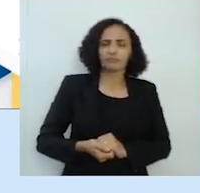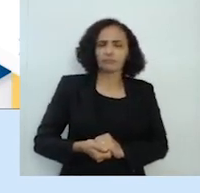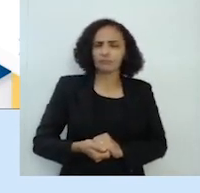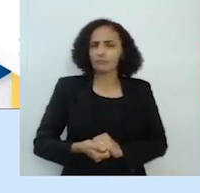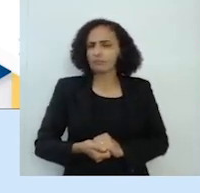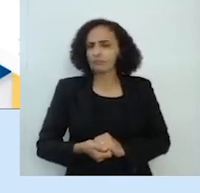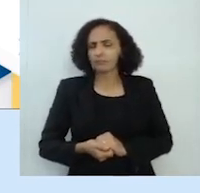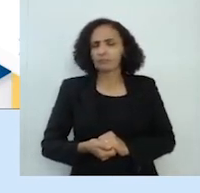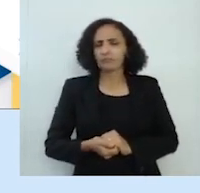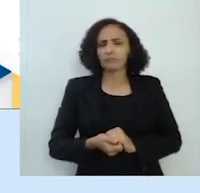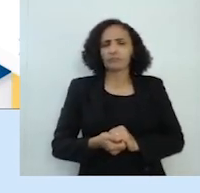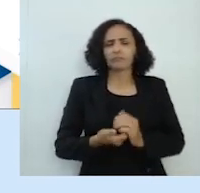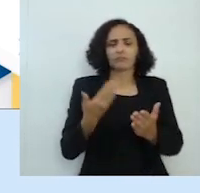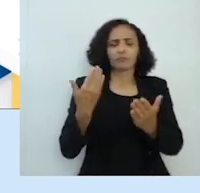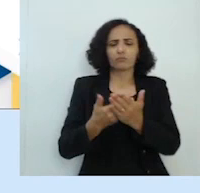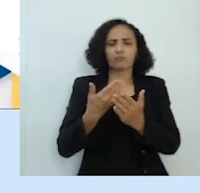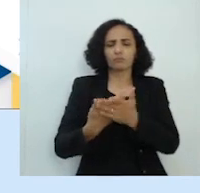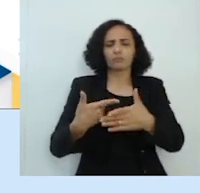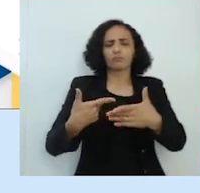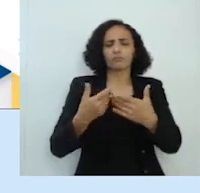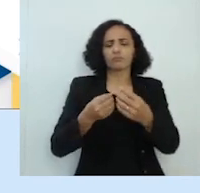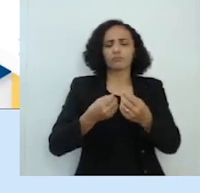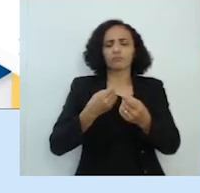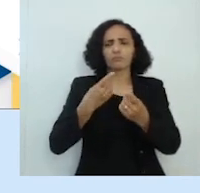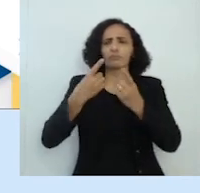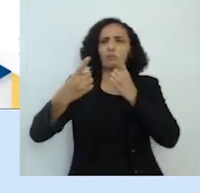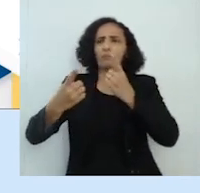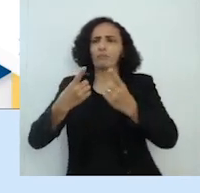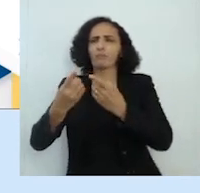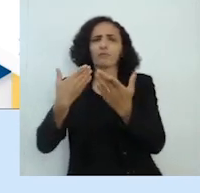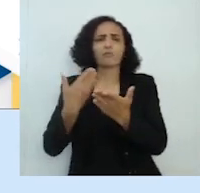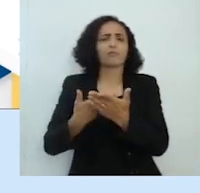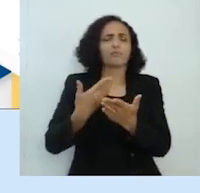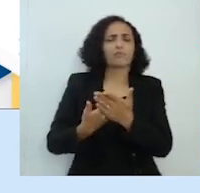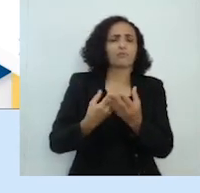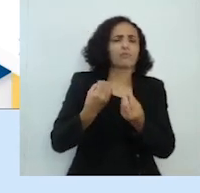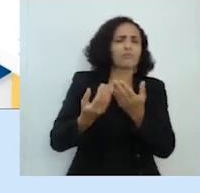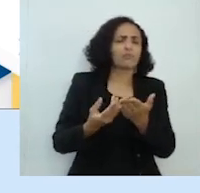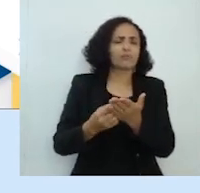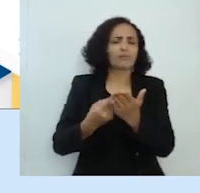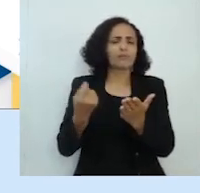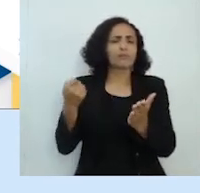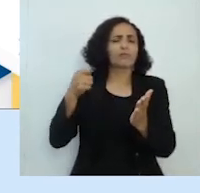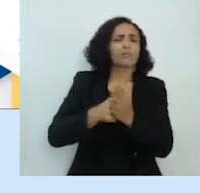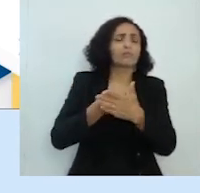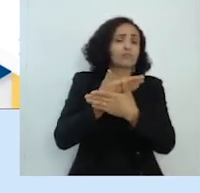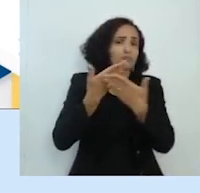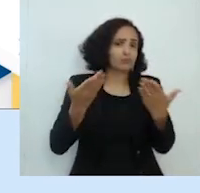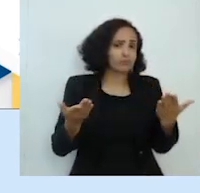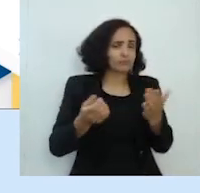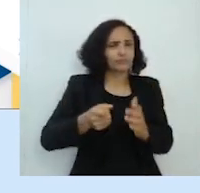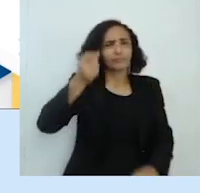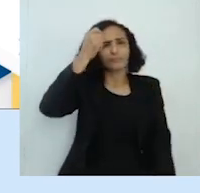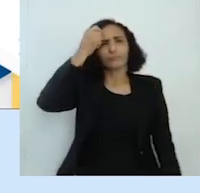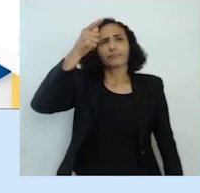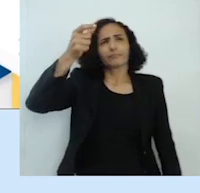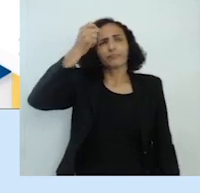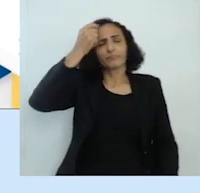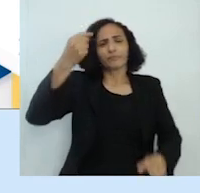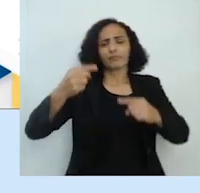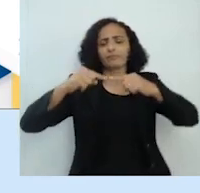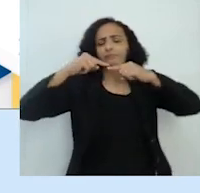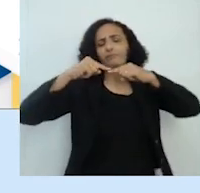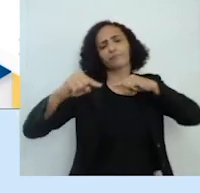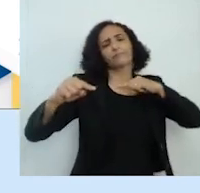internacionalismo e a dialética idealista. Dialética, professora, que é isso? Internacionalismo, que é isso? Ideias contrárias,